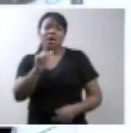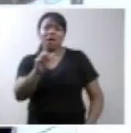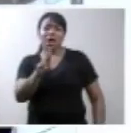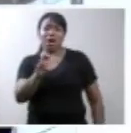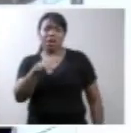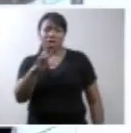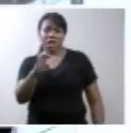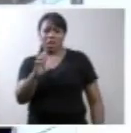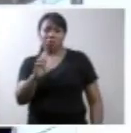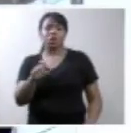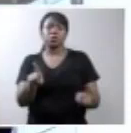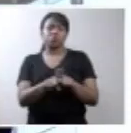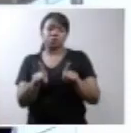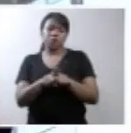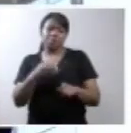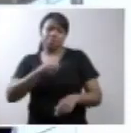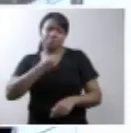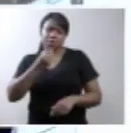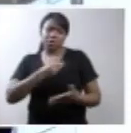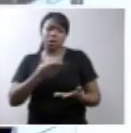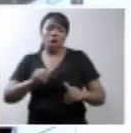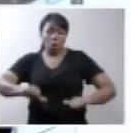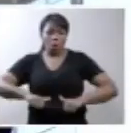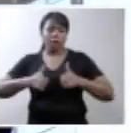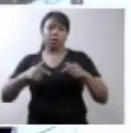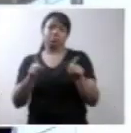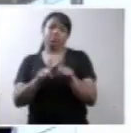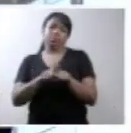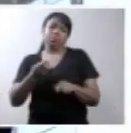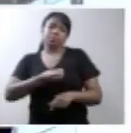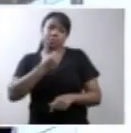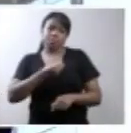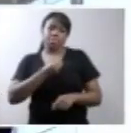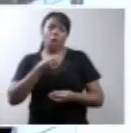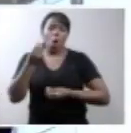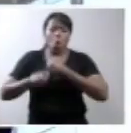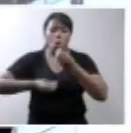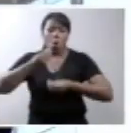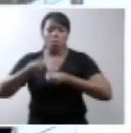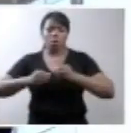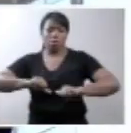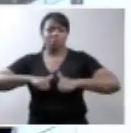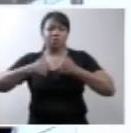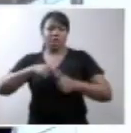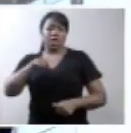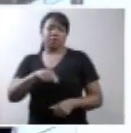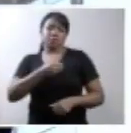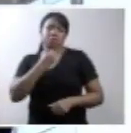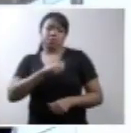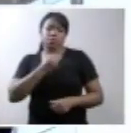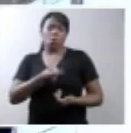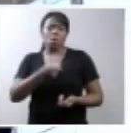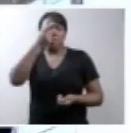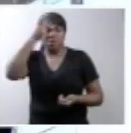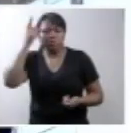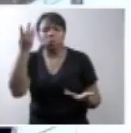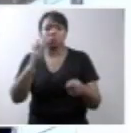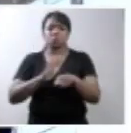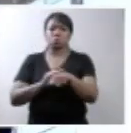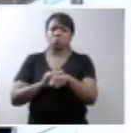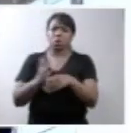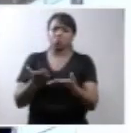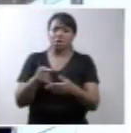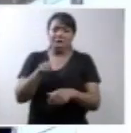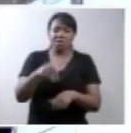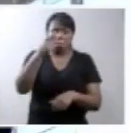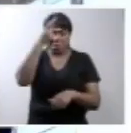é isso carente de qualidade de vida o que é isso como estamos qualificar essas vidas de pessoas porque são